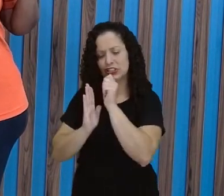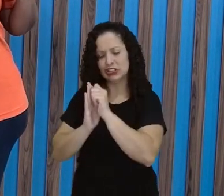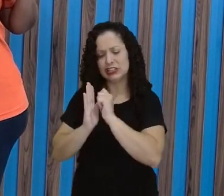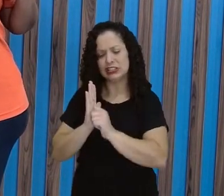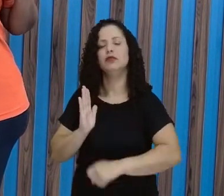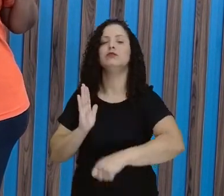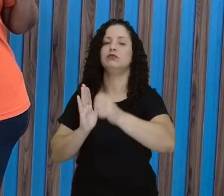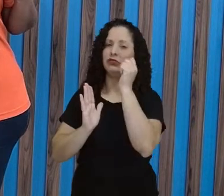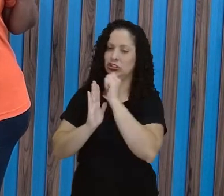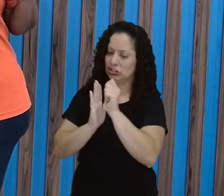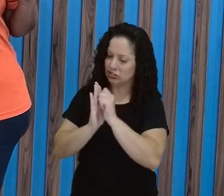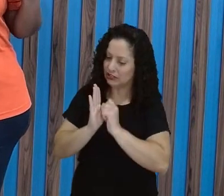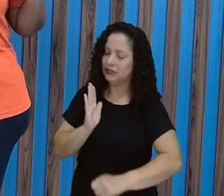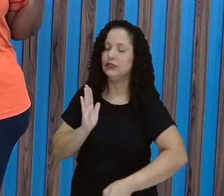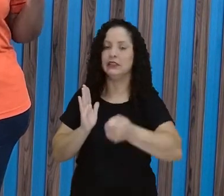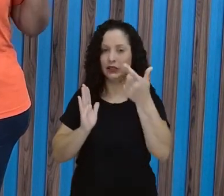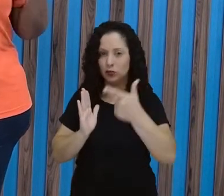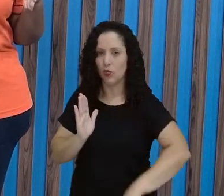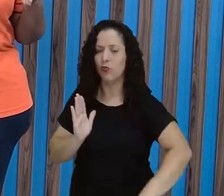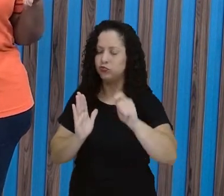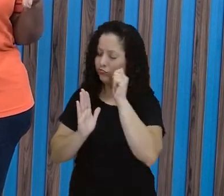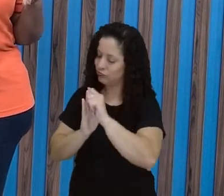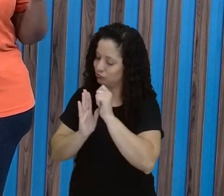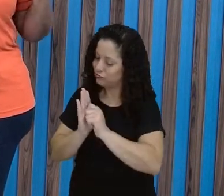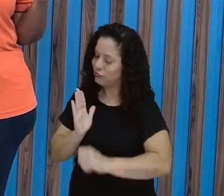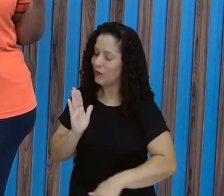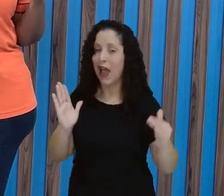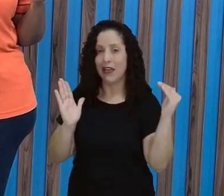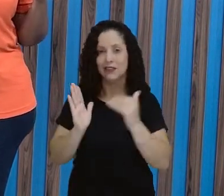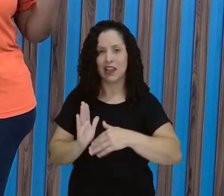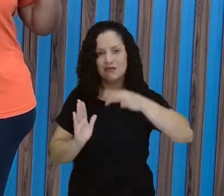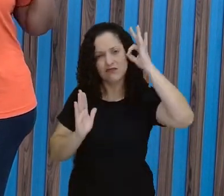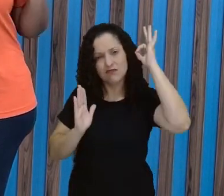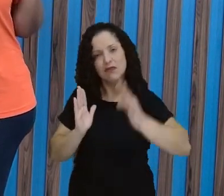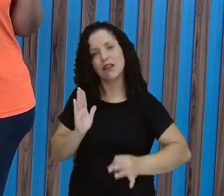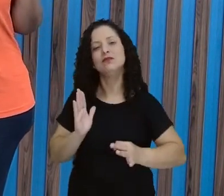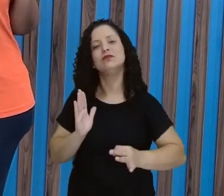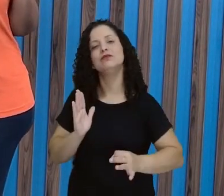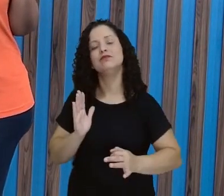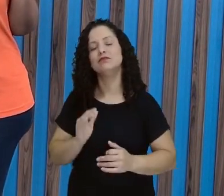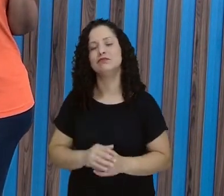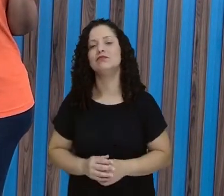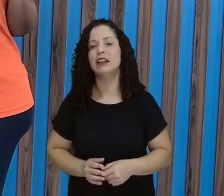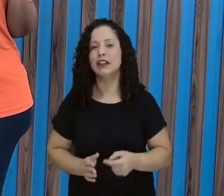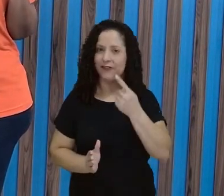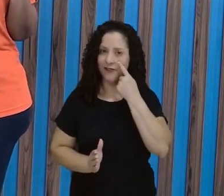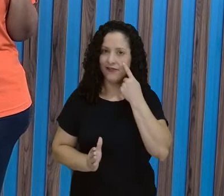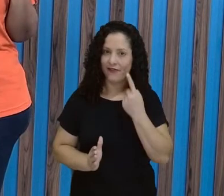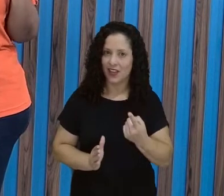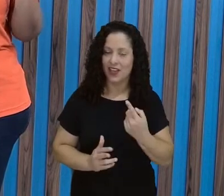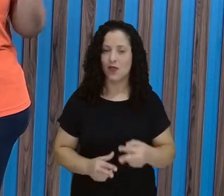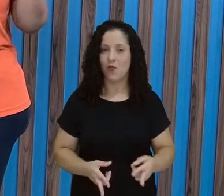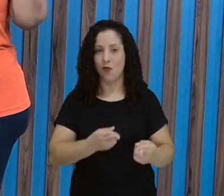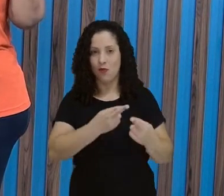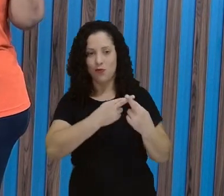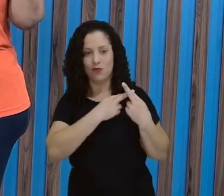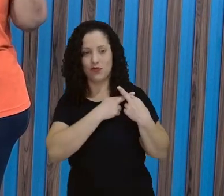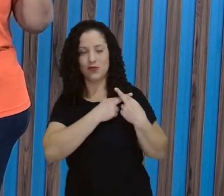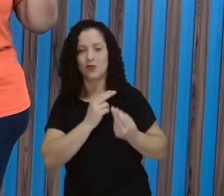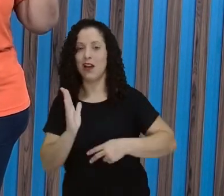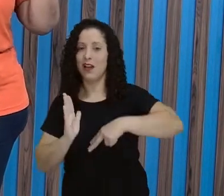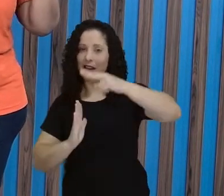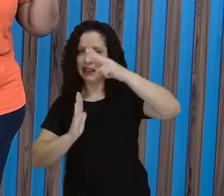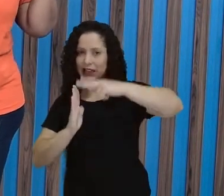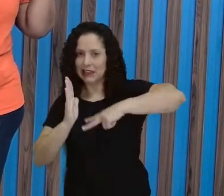quantas vezes forem necessárias até ficar ortográfico. Por quê? Porque a gente vê que aquele compromisso é da